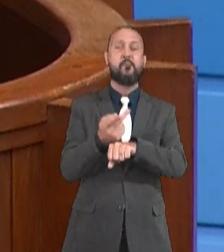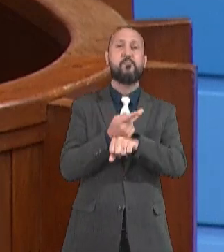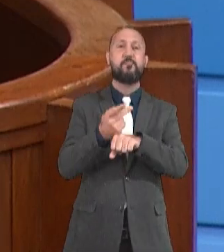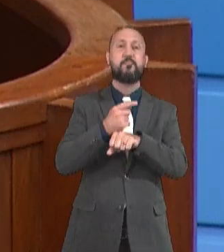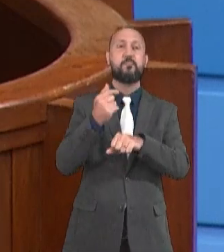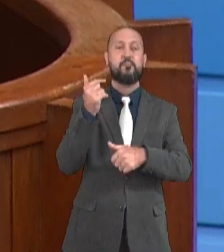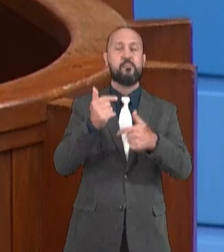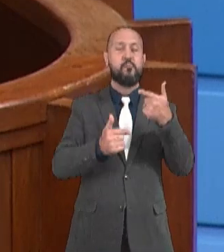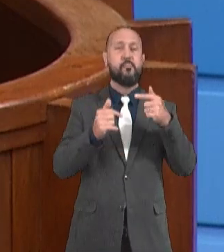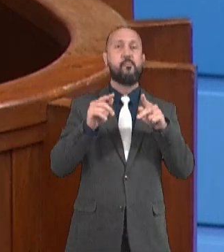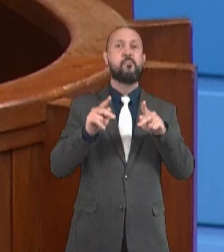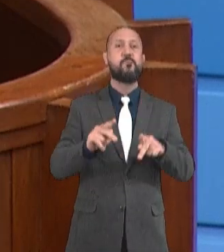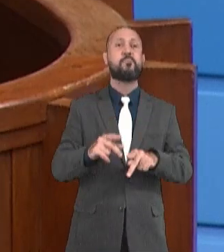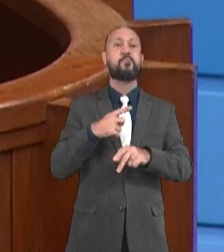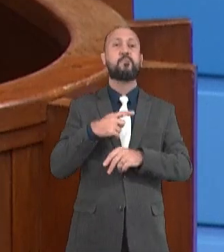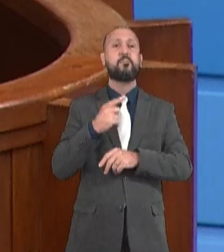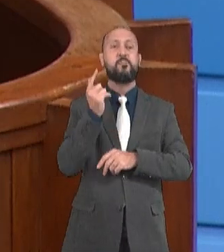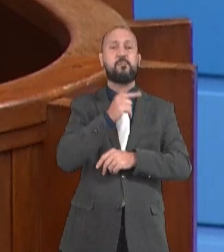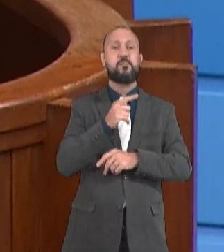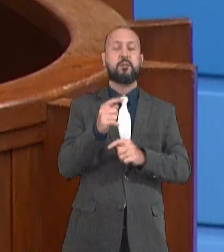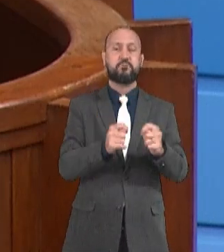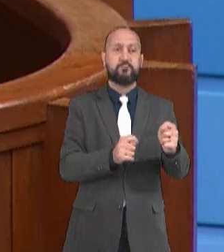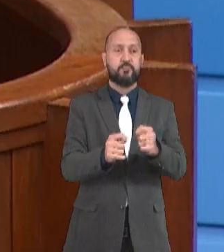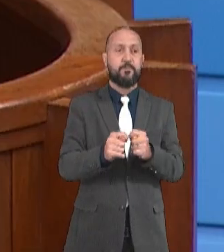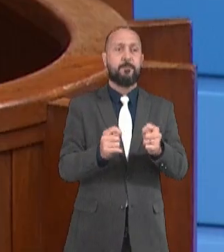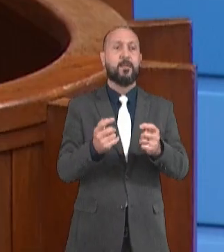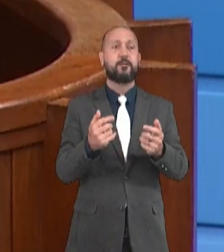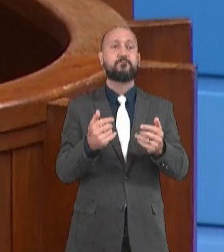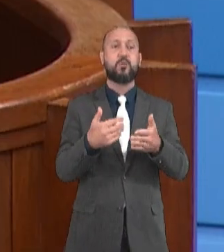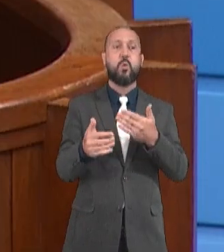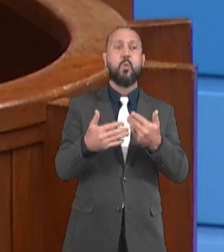buscando políticas públicas para conter